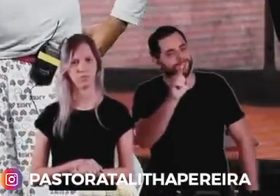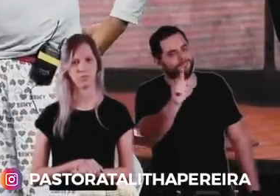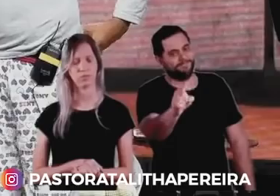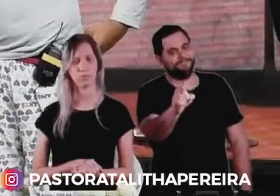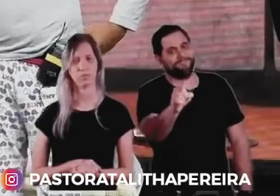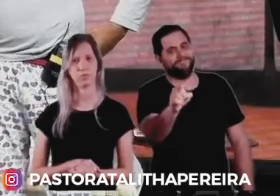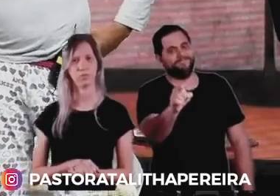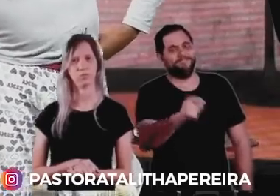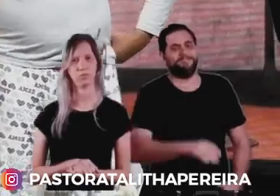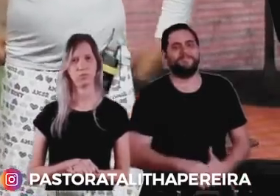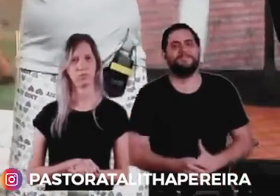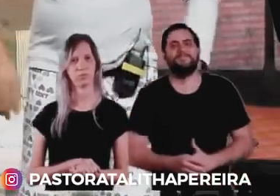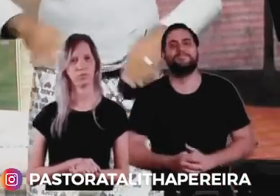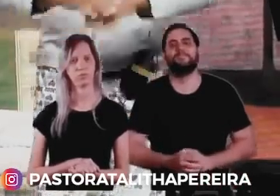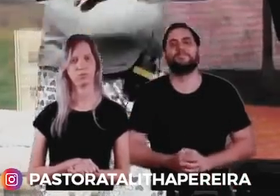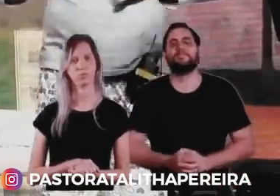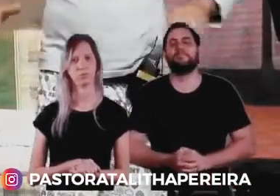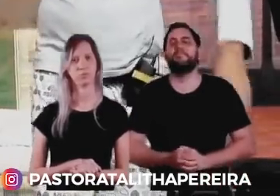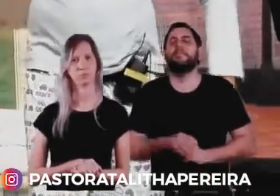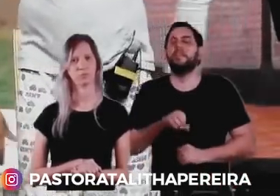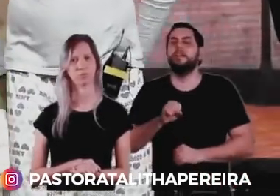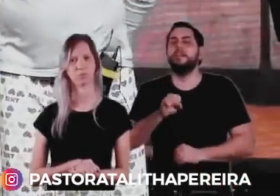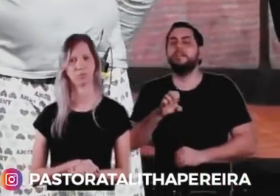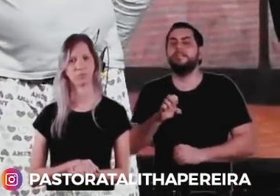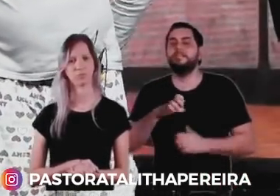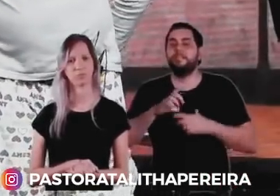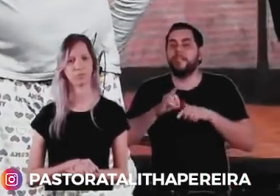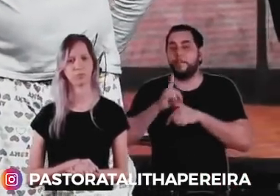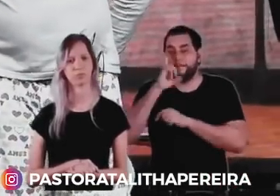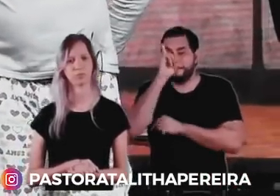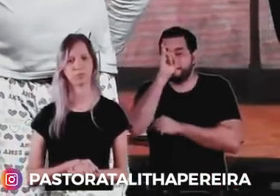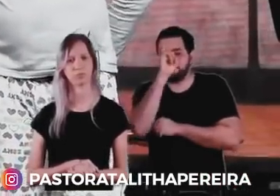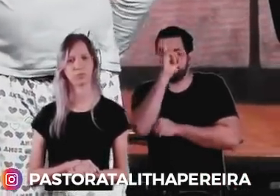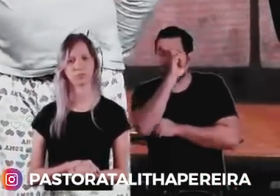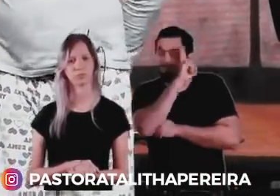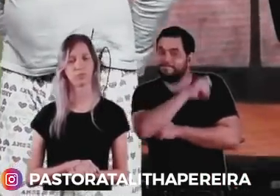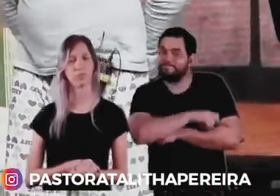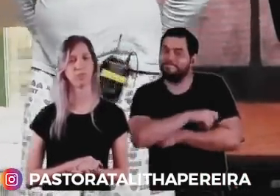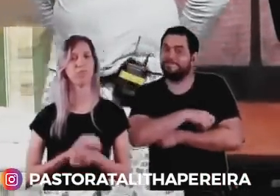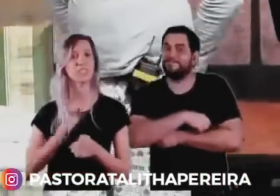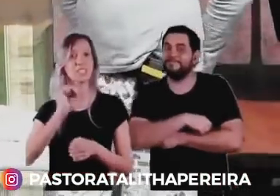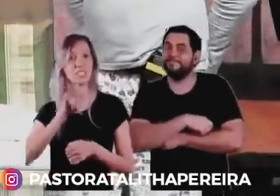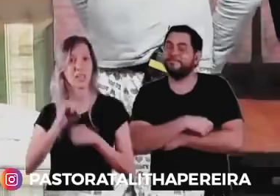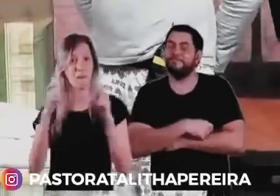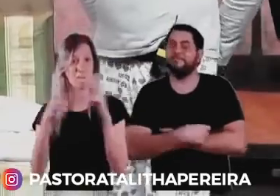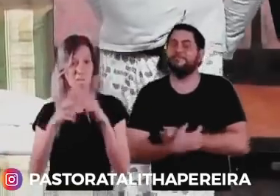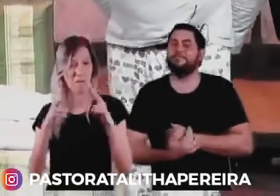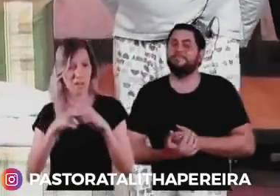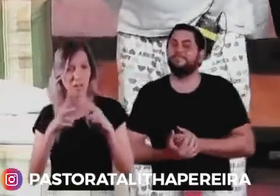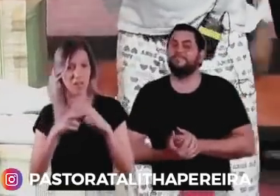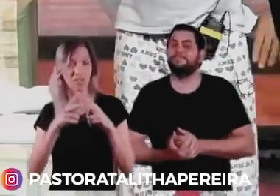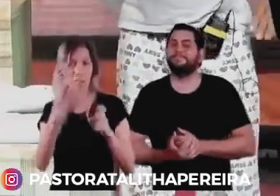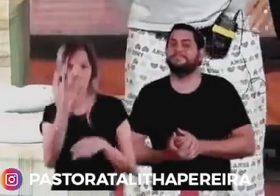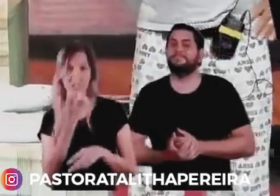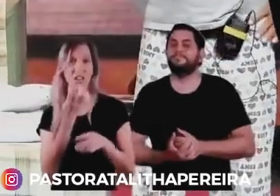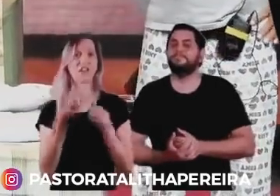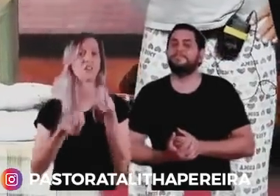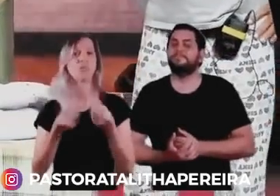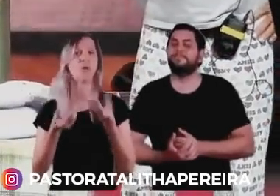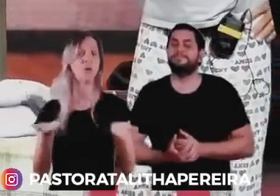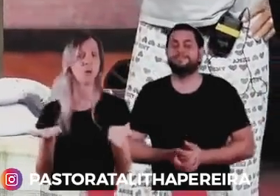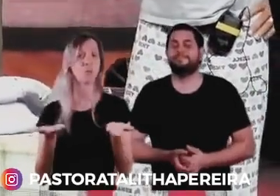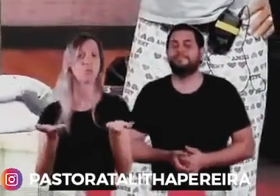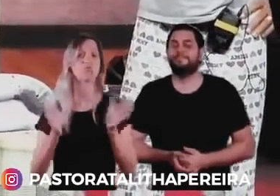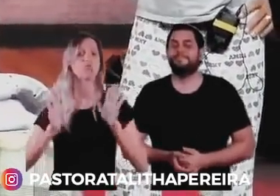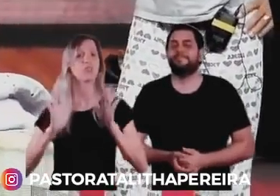você. E se o caldo engrossar? E se essa briga se tornar mais séria? Será que